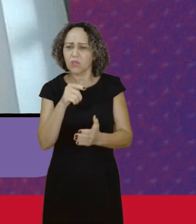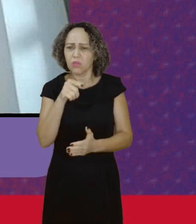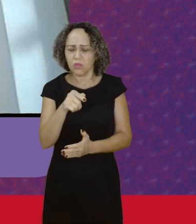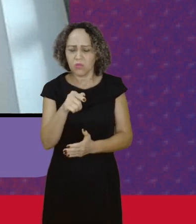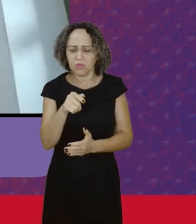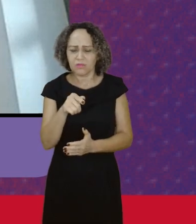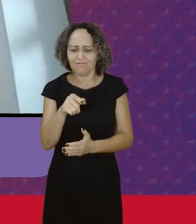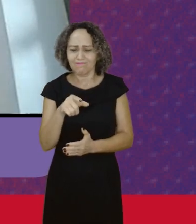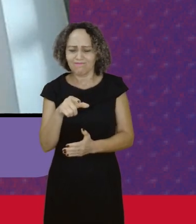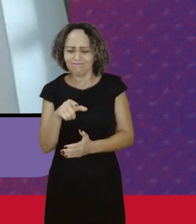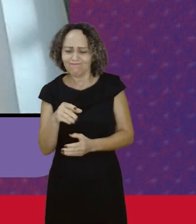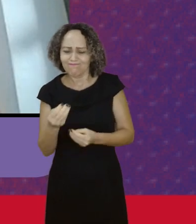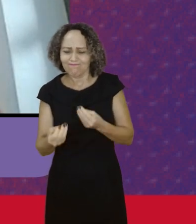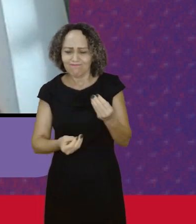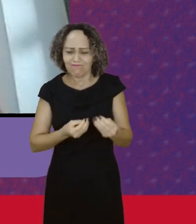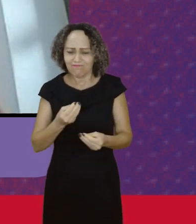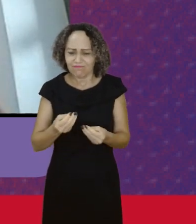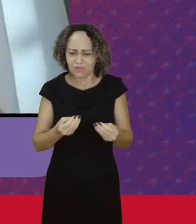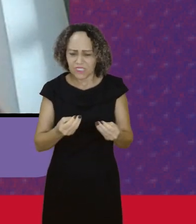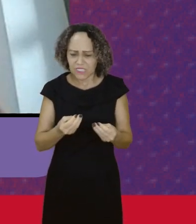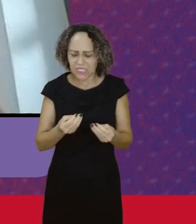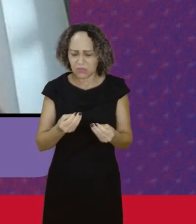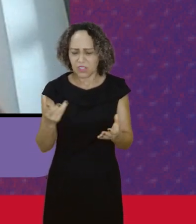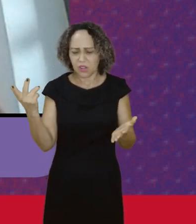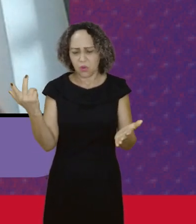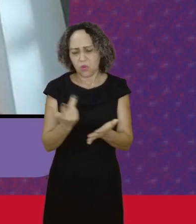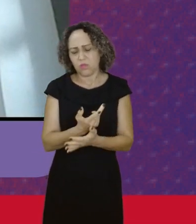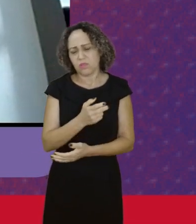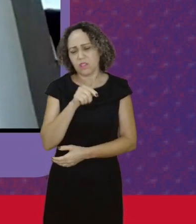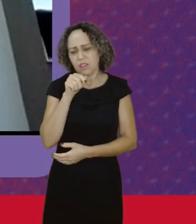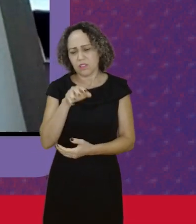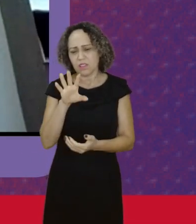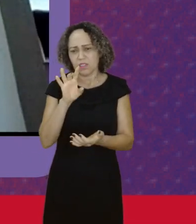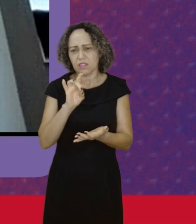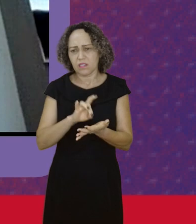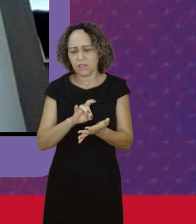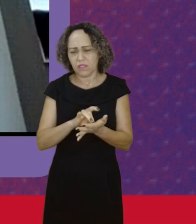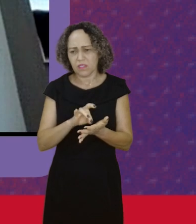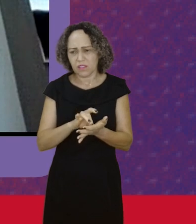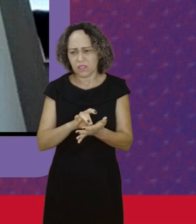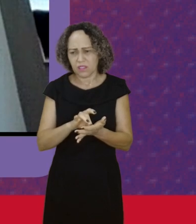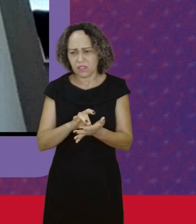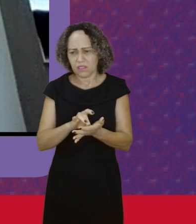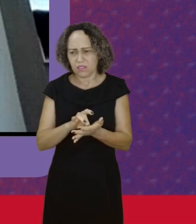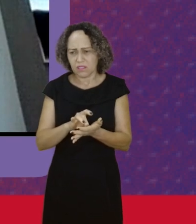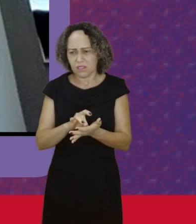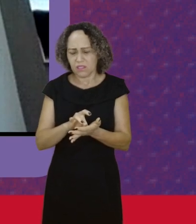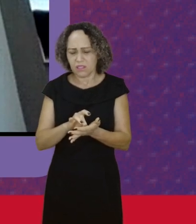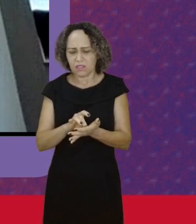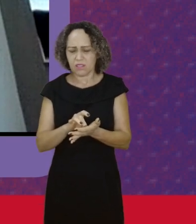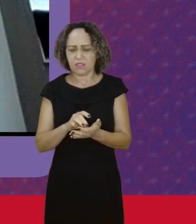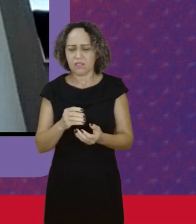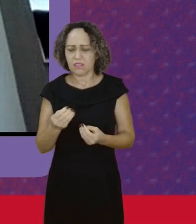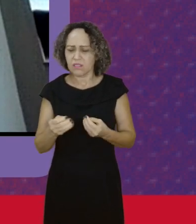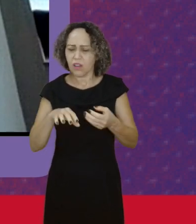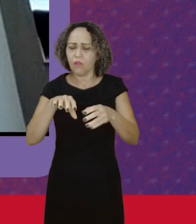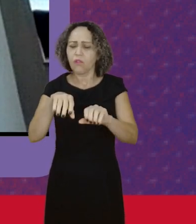conflito sobre a realidade e a formação,